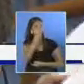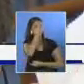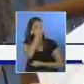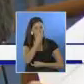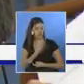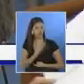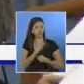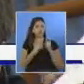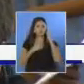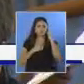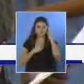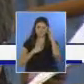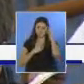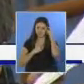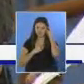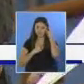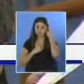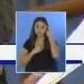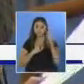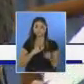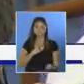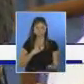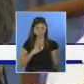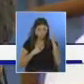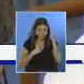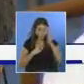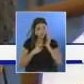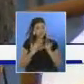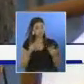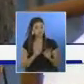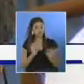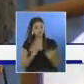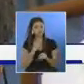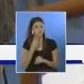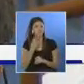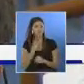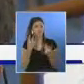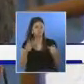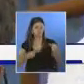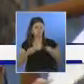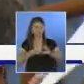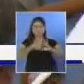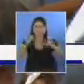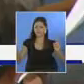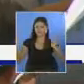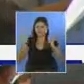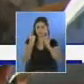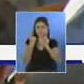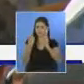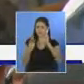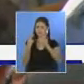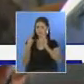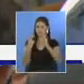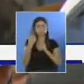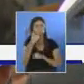seriedade, porque não tem essa concepção xenófoba que está ocorrendo. O projeto